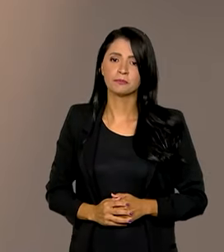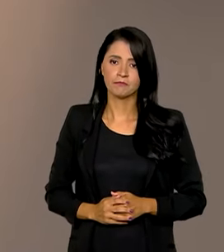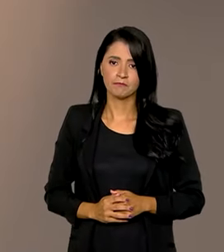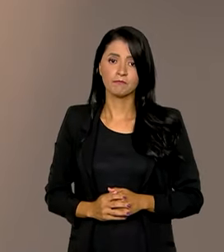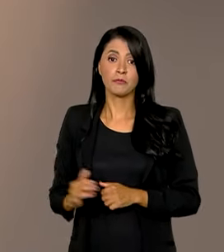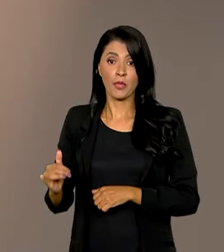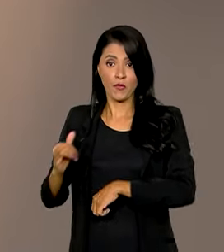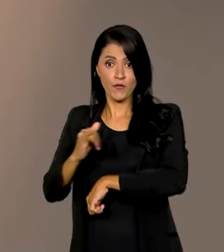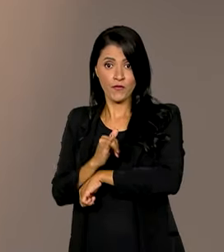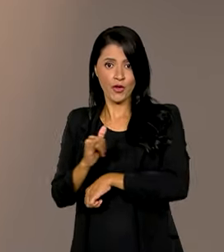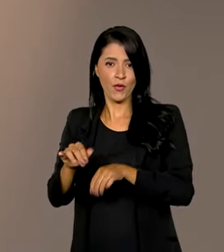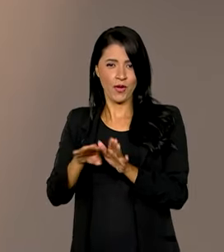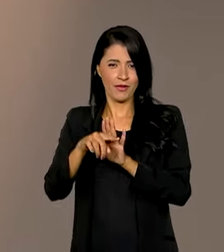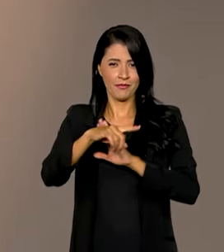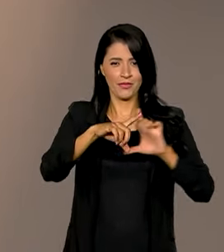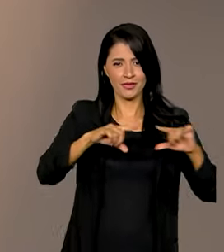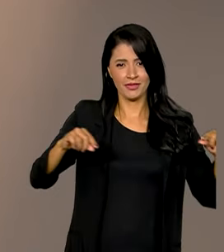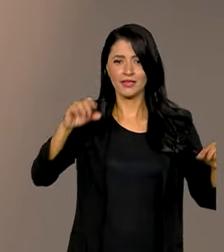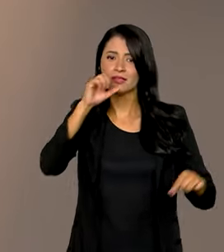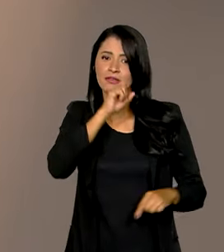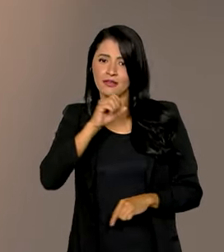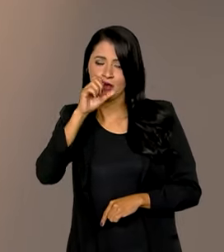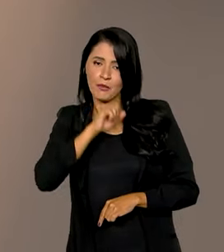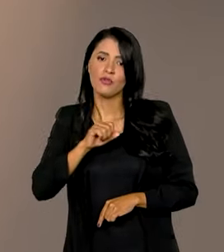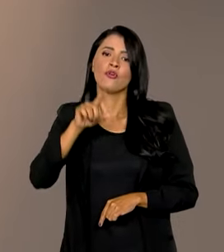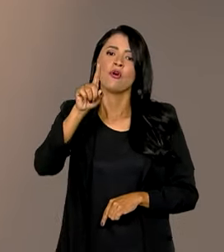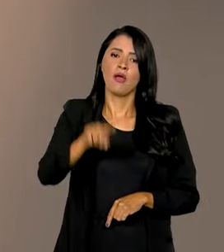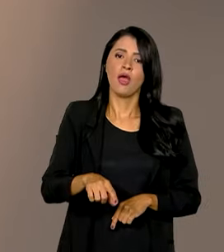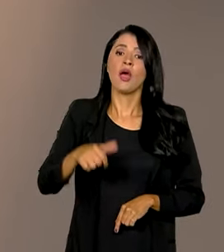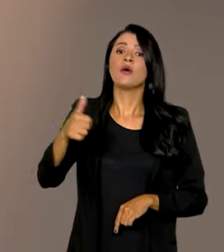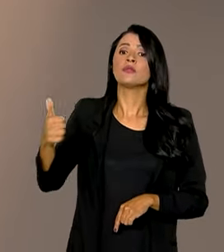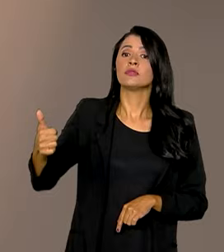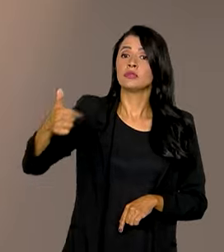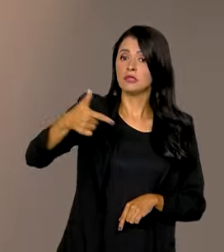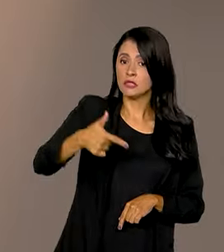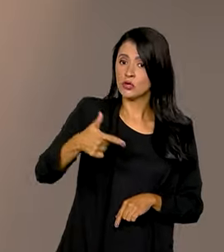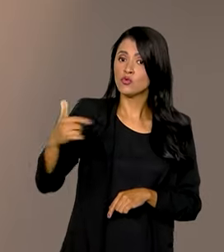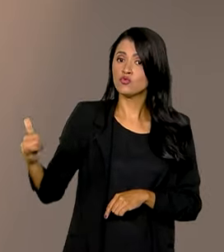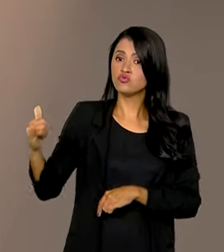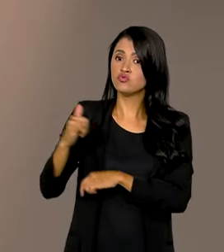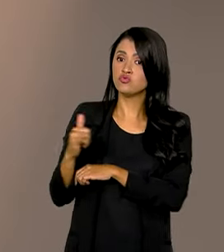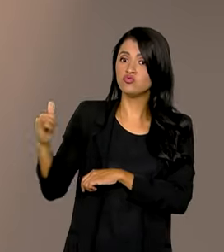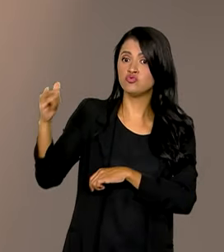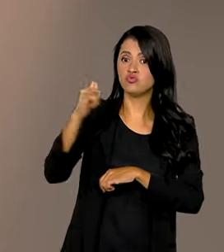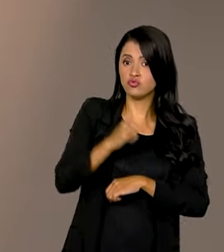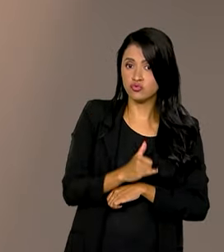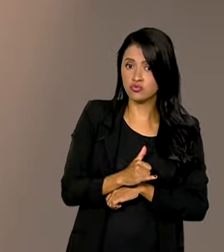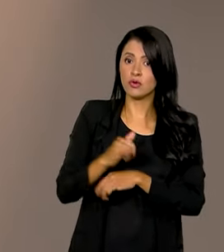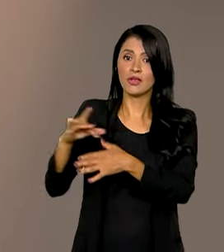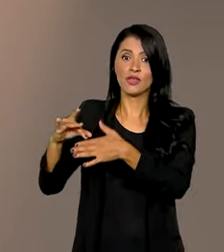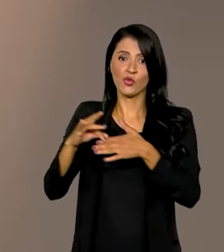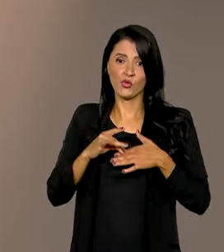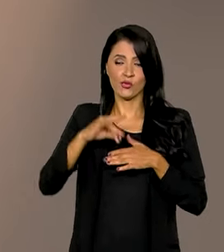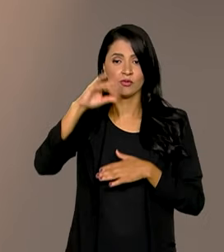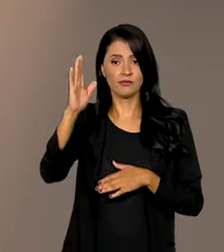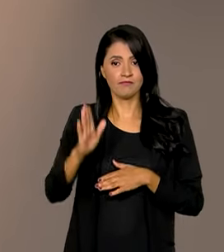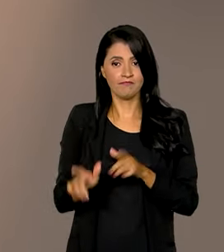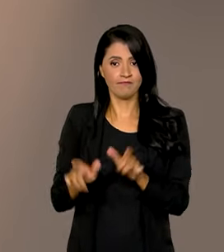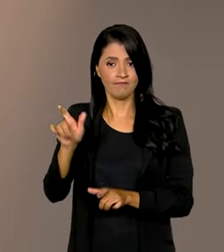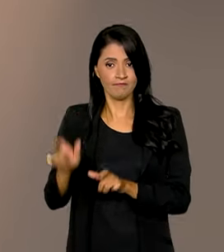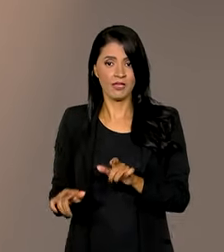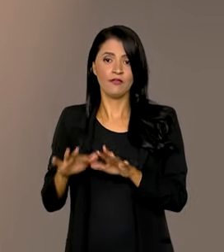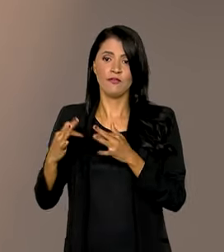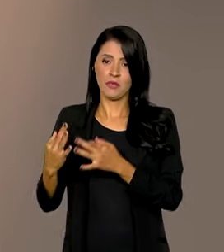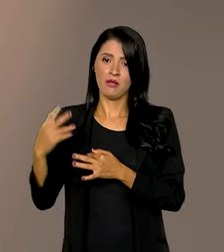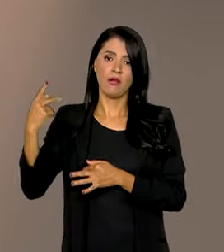o Avião Que Chegou à Brasília no sábado é o 12º voo que trouxe brasileiros e parentes que estavam